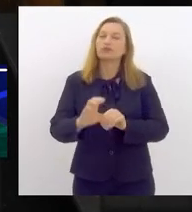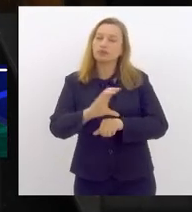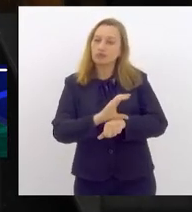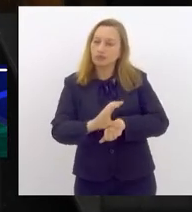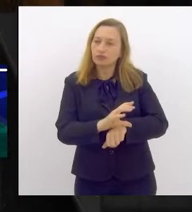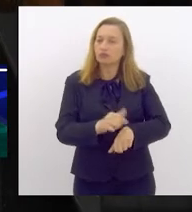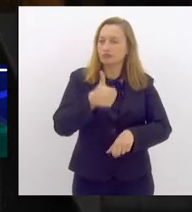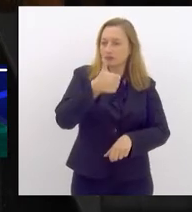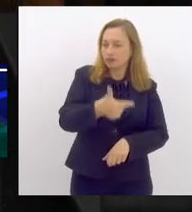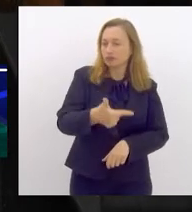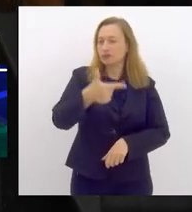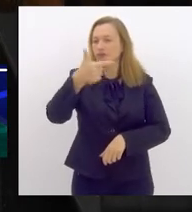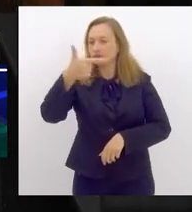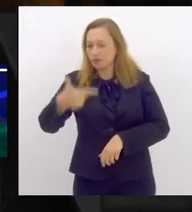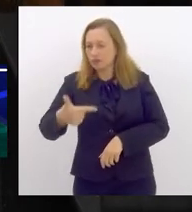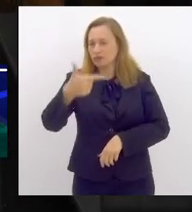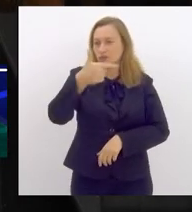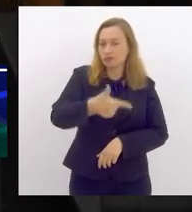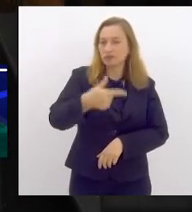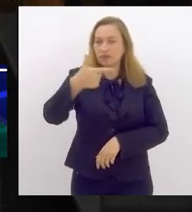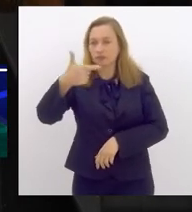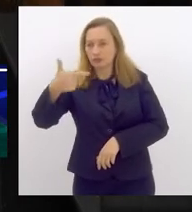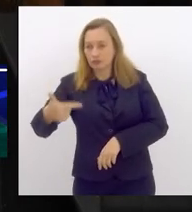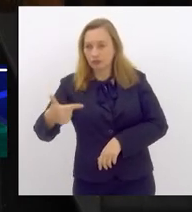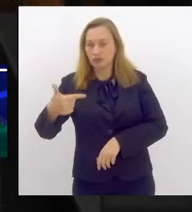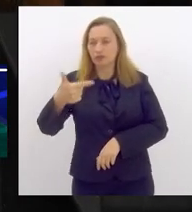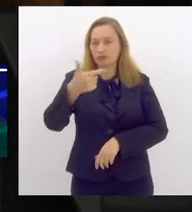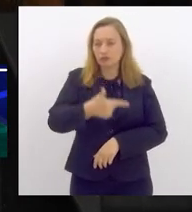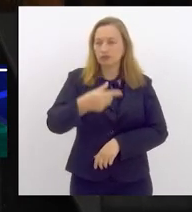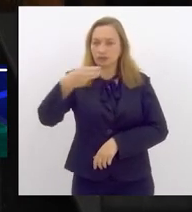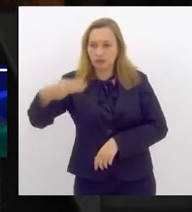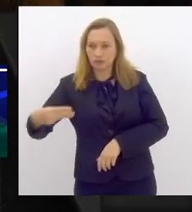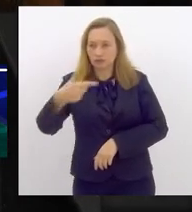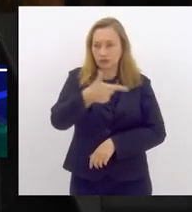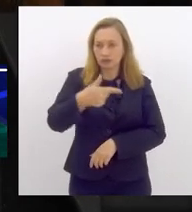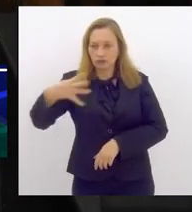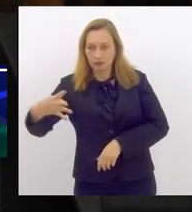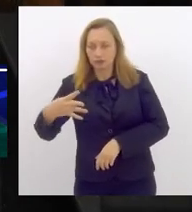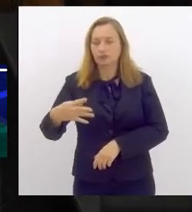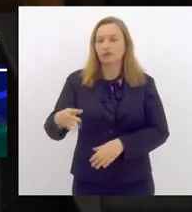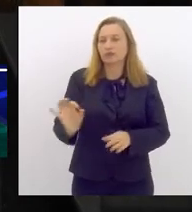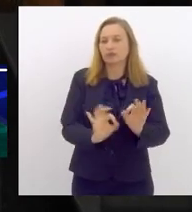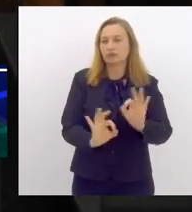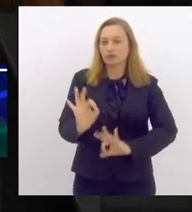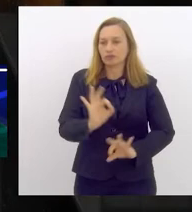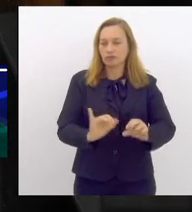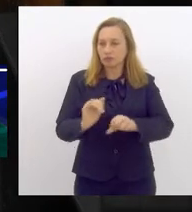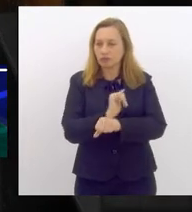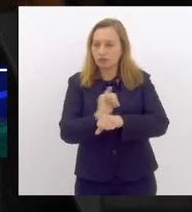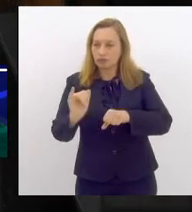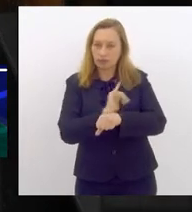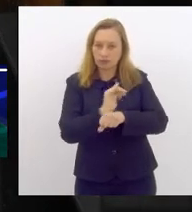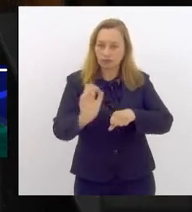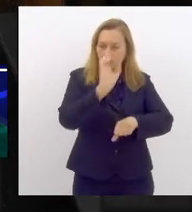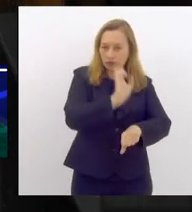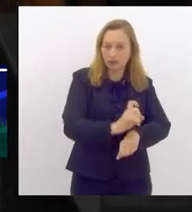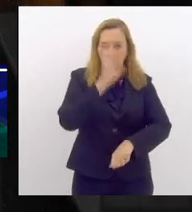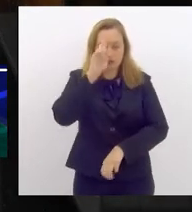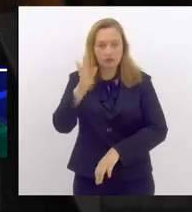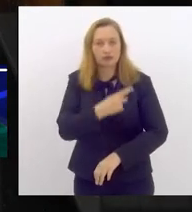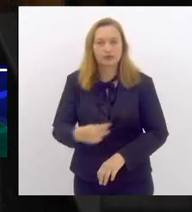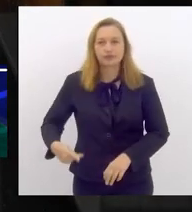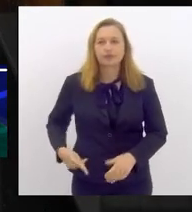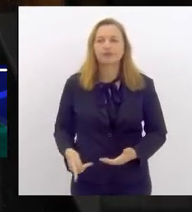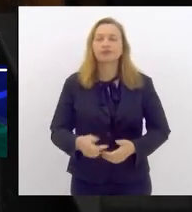22 23 e 24 Eu tenho um plano estratégico de estados senhora Presidente